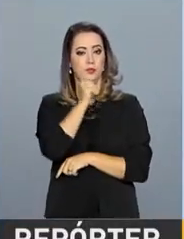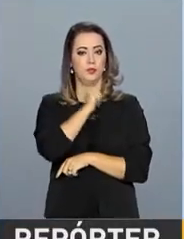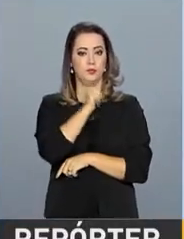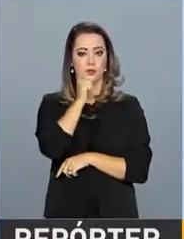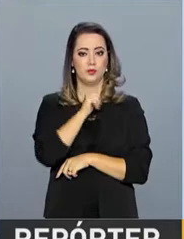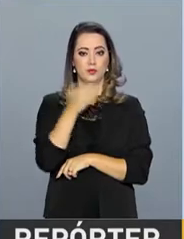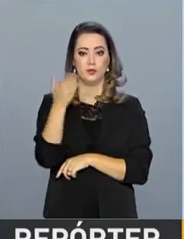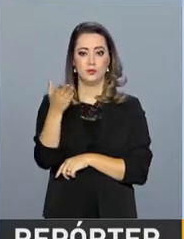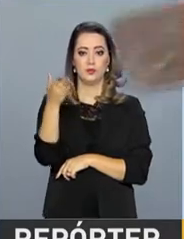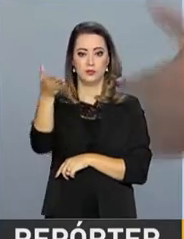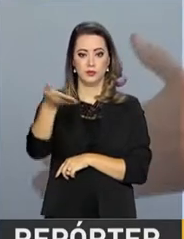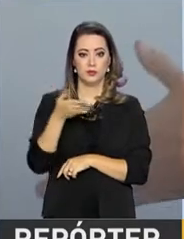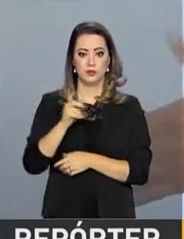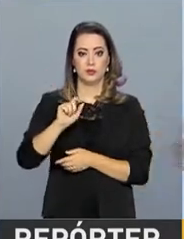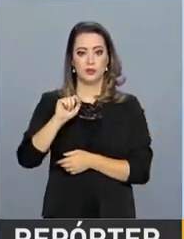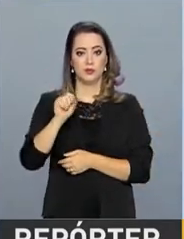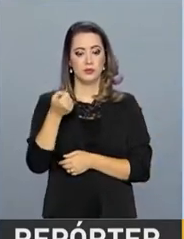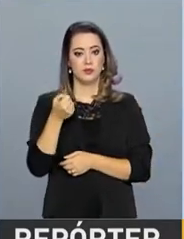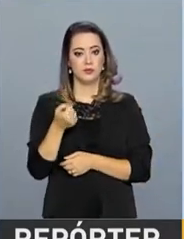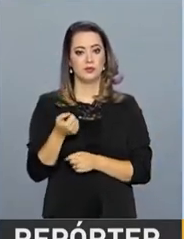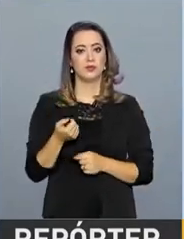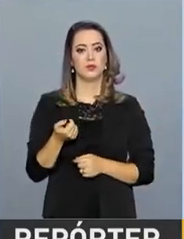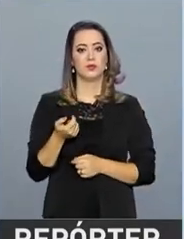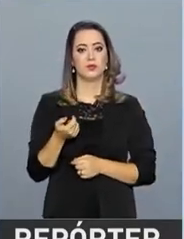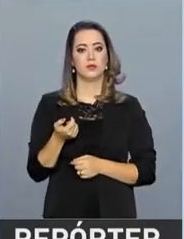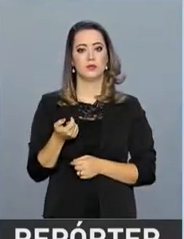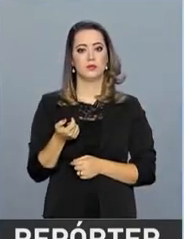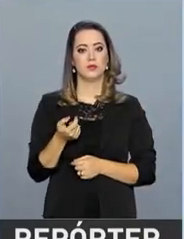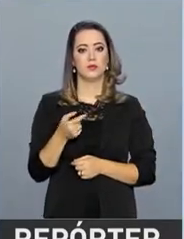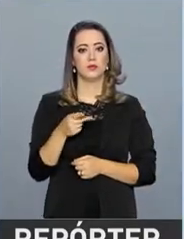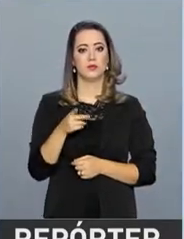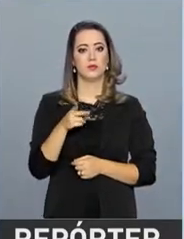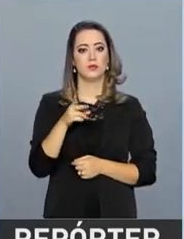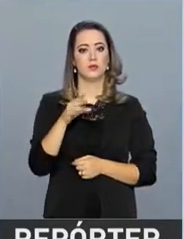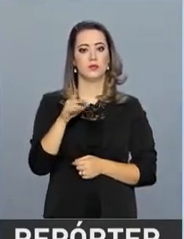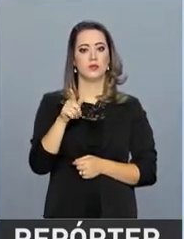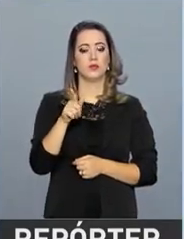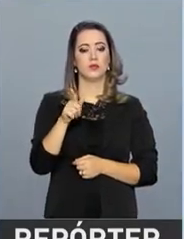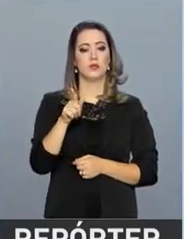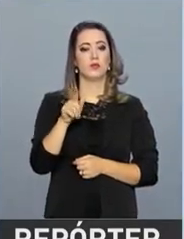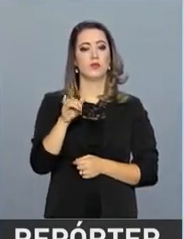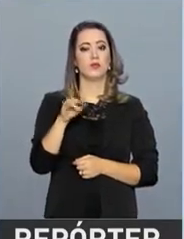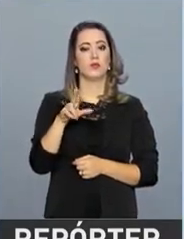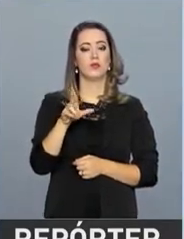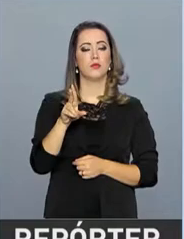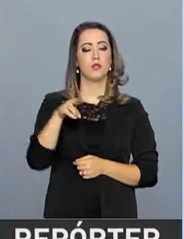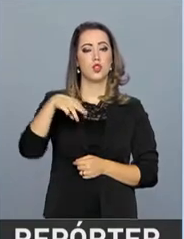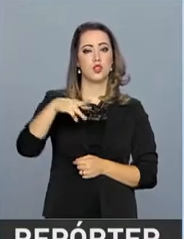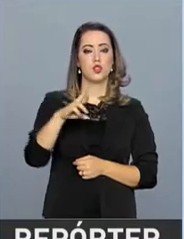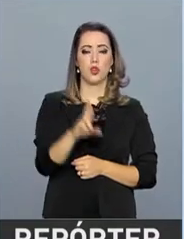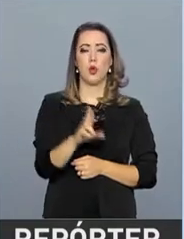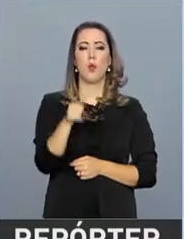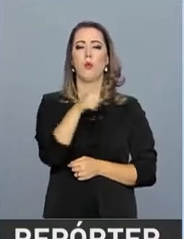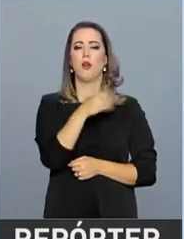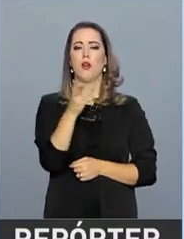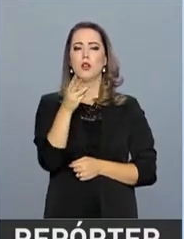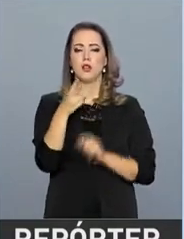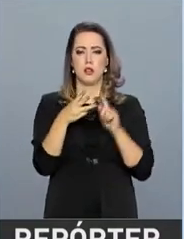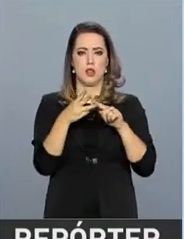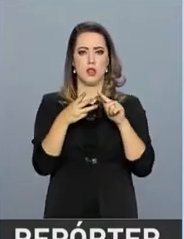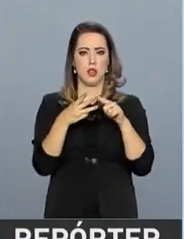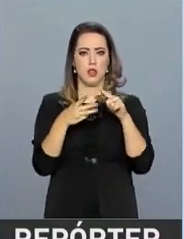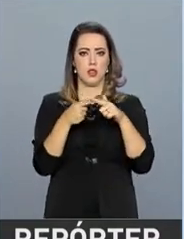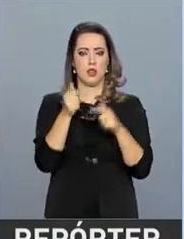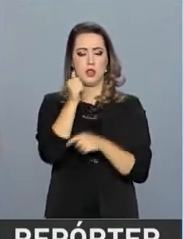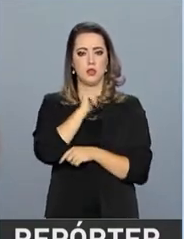a senhora que veio aqui e receber a chave a dona dilma que está aqui a dona rosângela que está ali